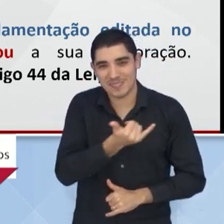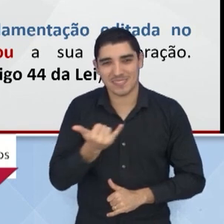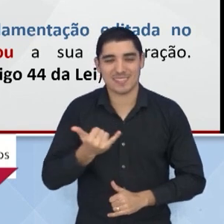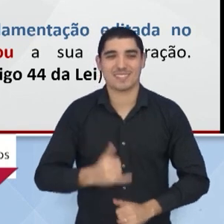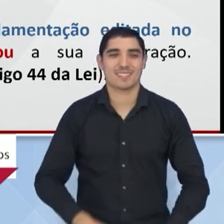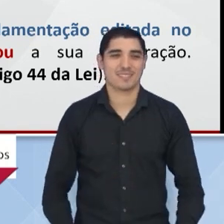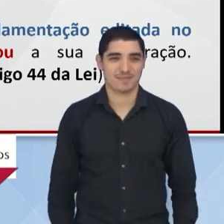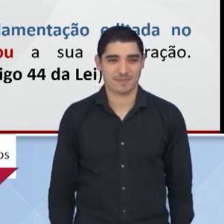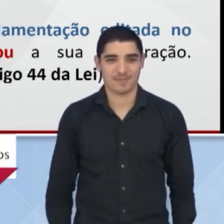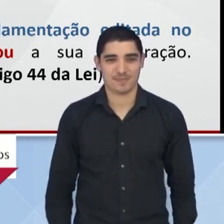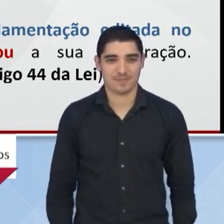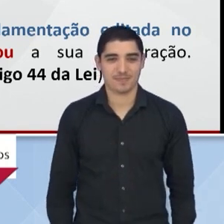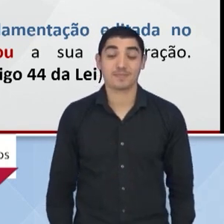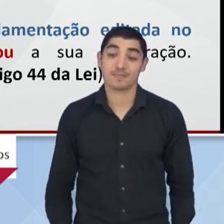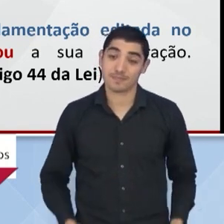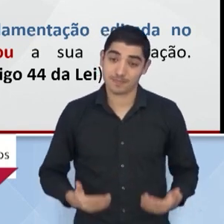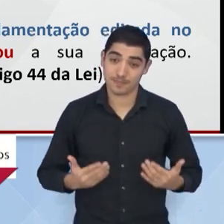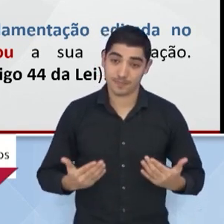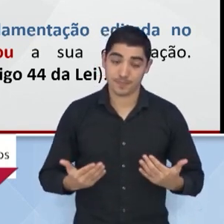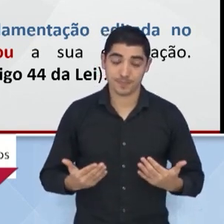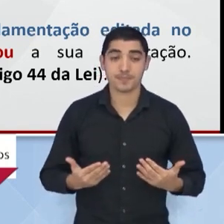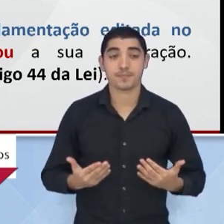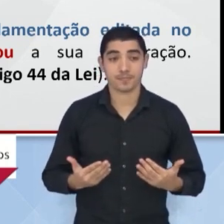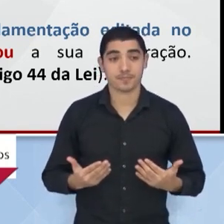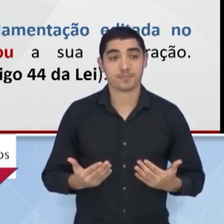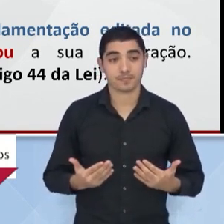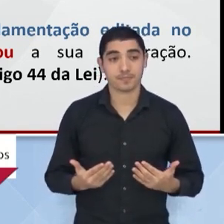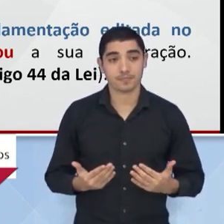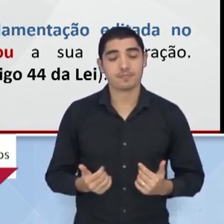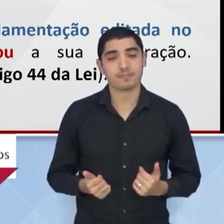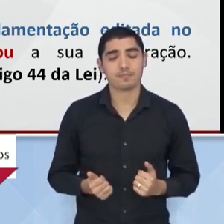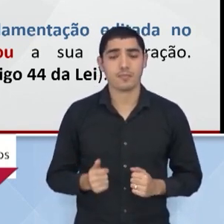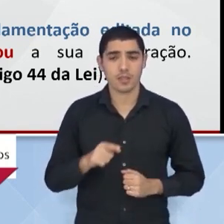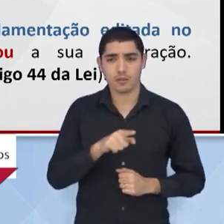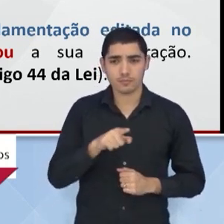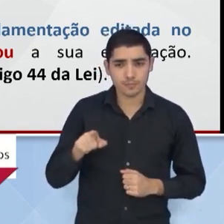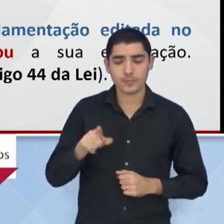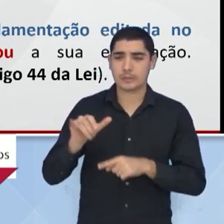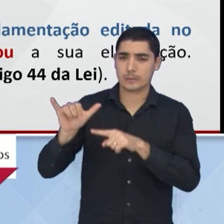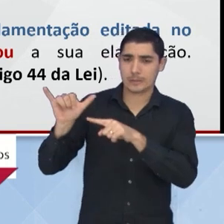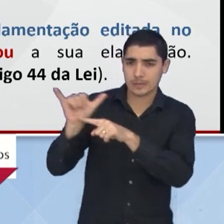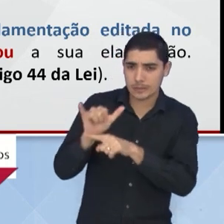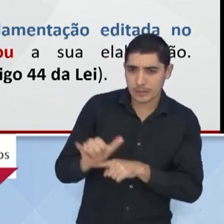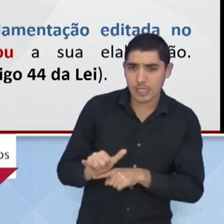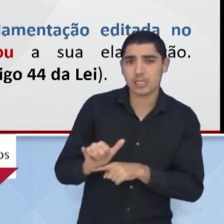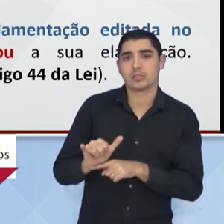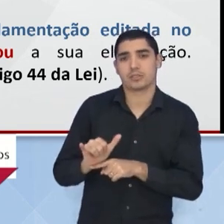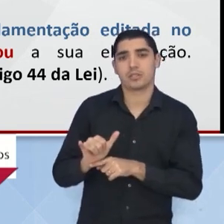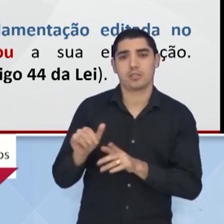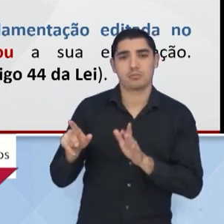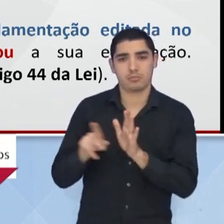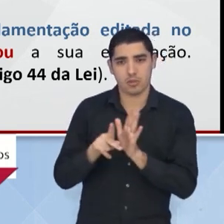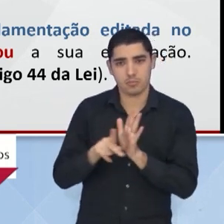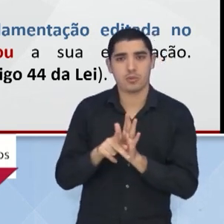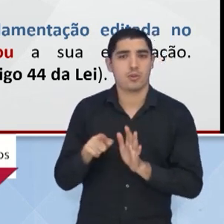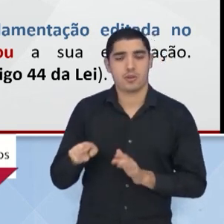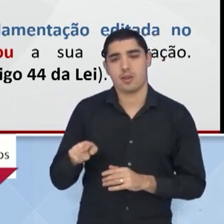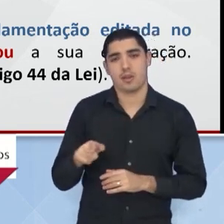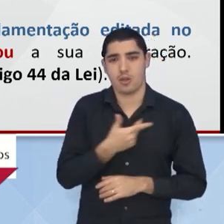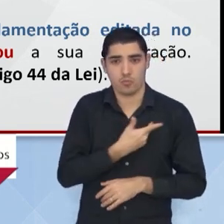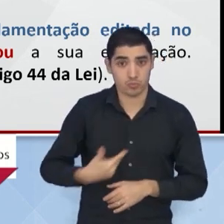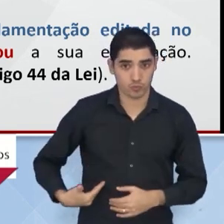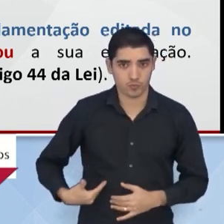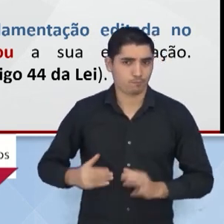né Muito bem eh adotar mecanismos de governança e instrumento de planejamento dentre os quais destacamos né a